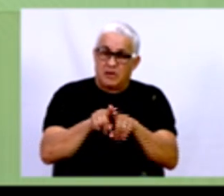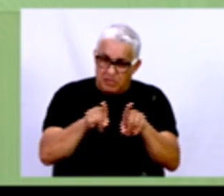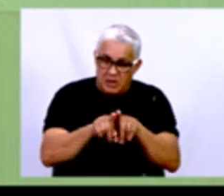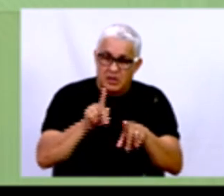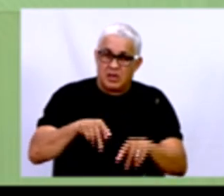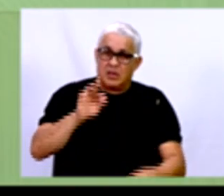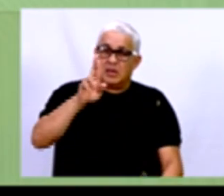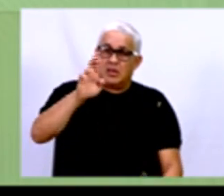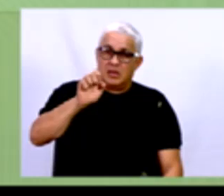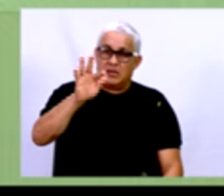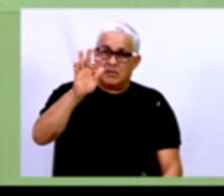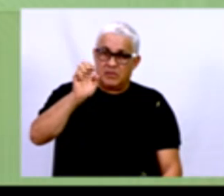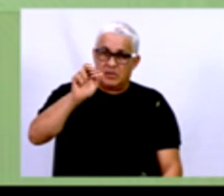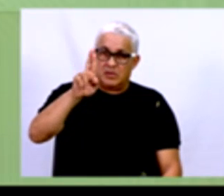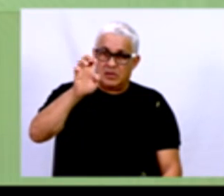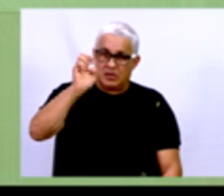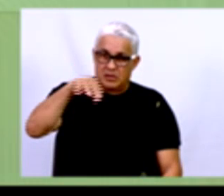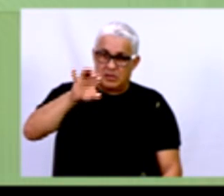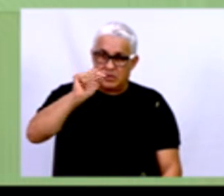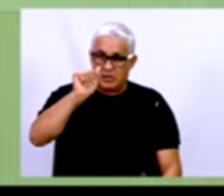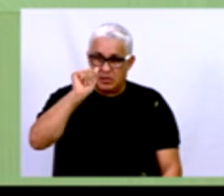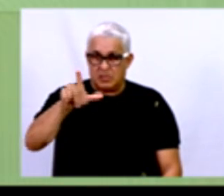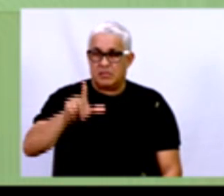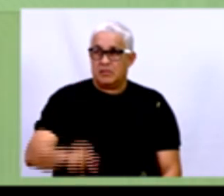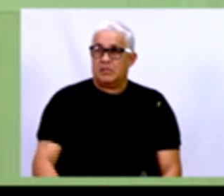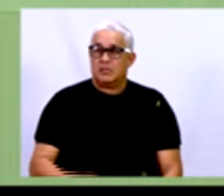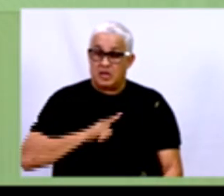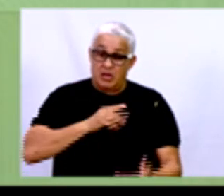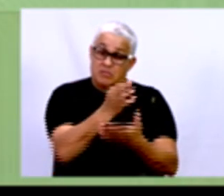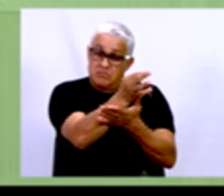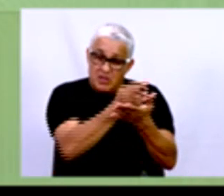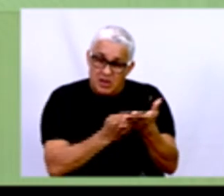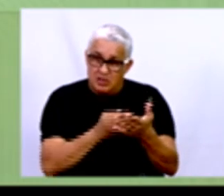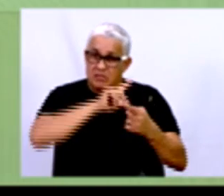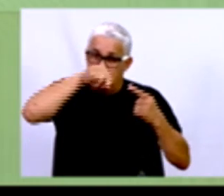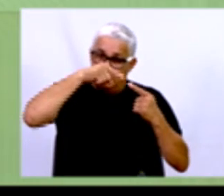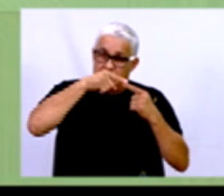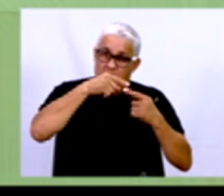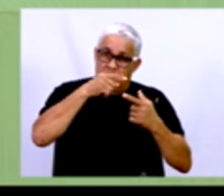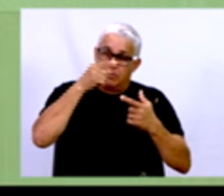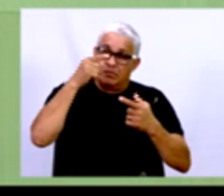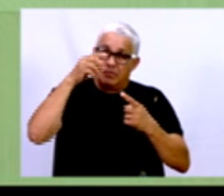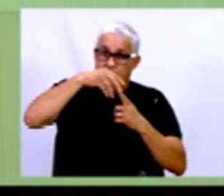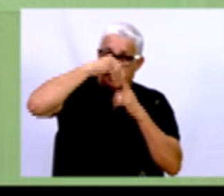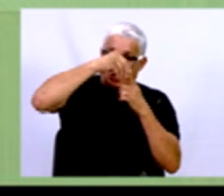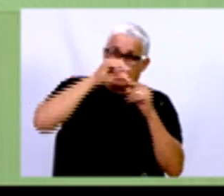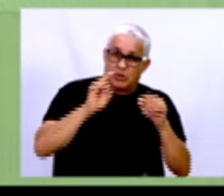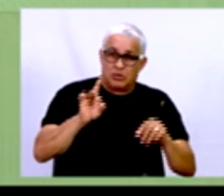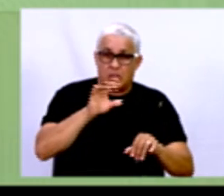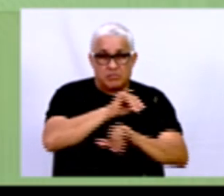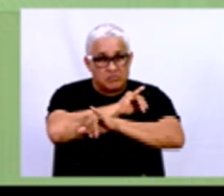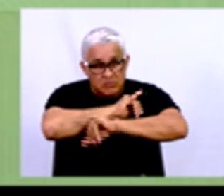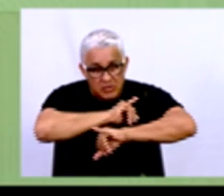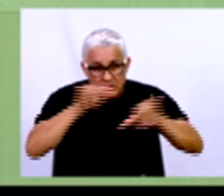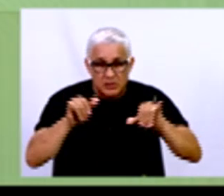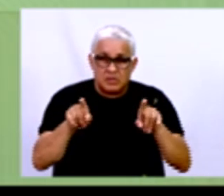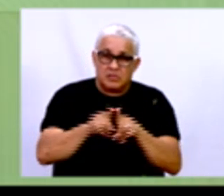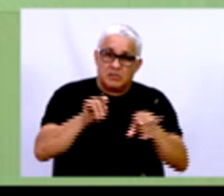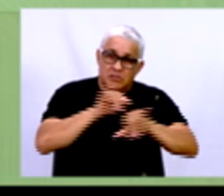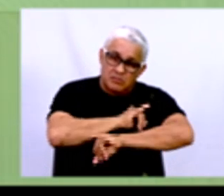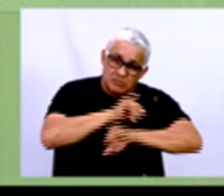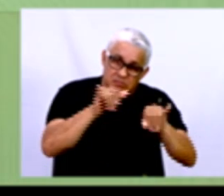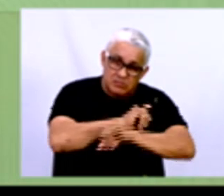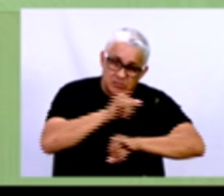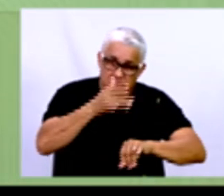a resposta. Isso, então se você tem um texto, né, em que o objetivo principal é apenas informar, trazer uma informação